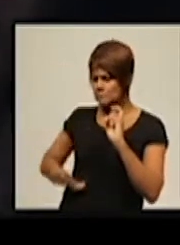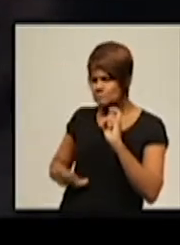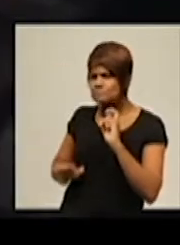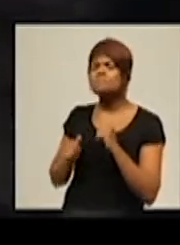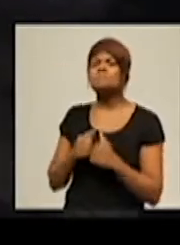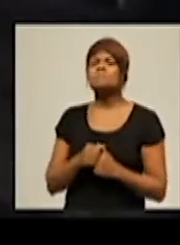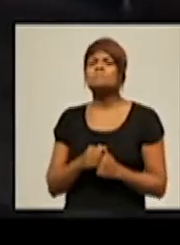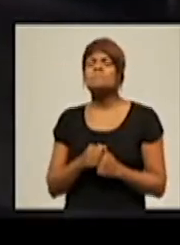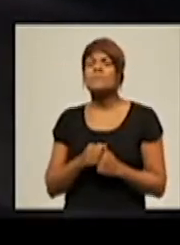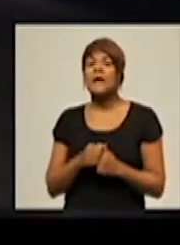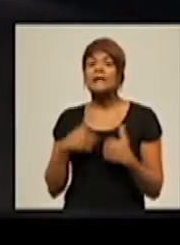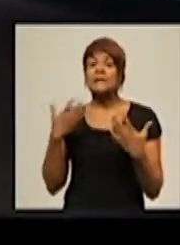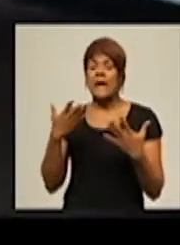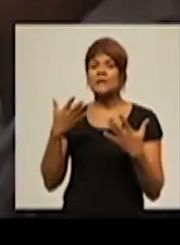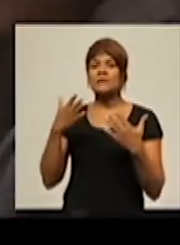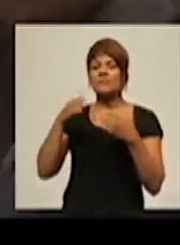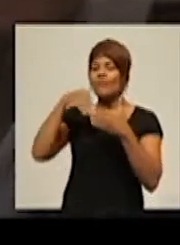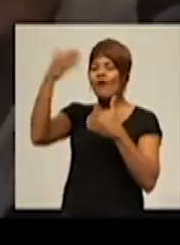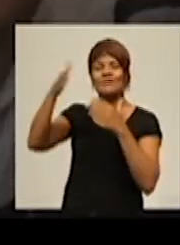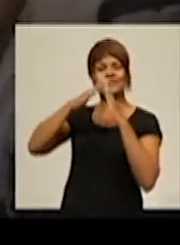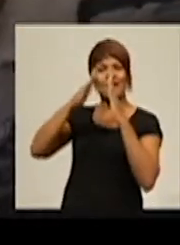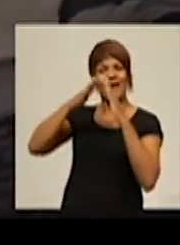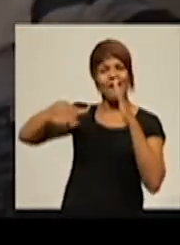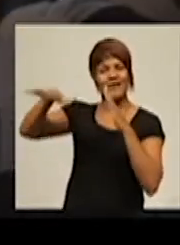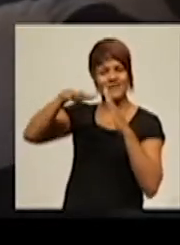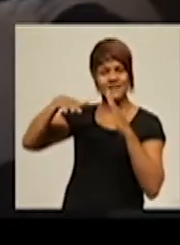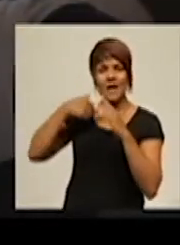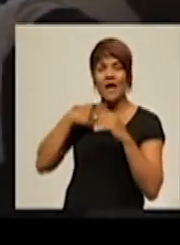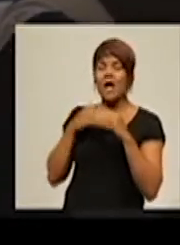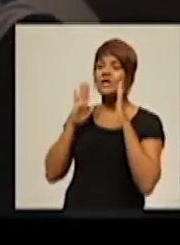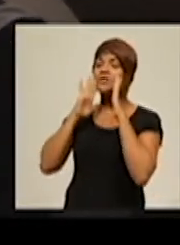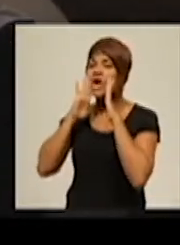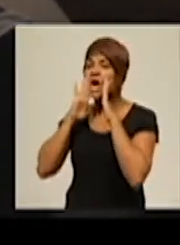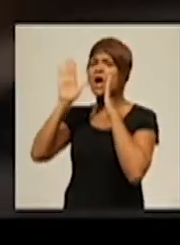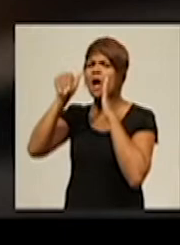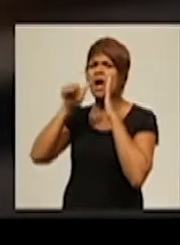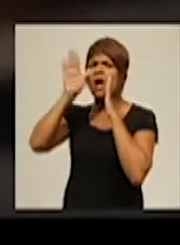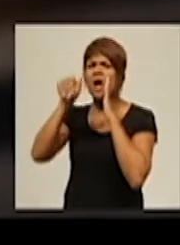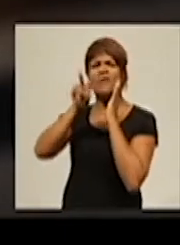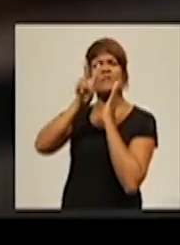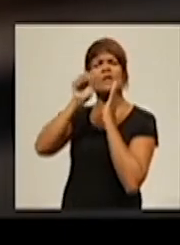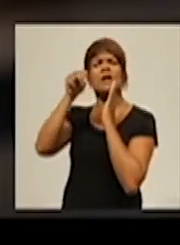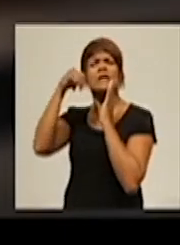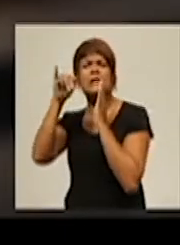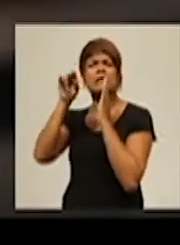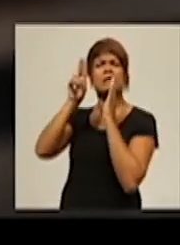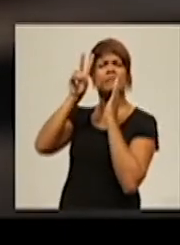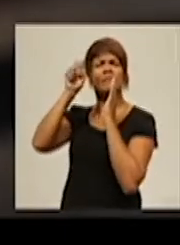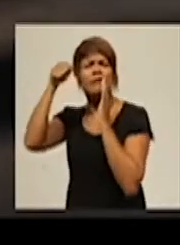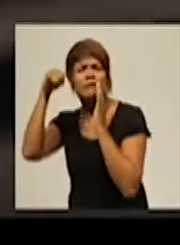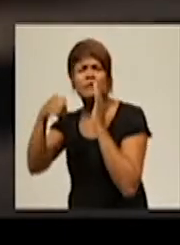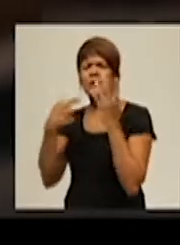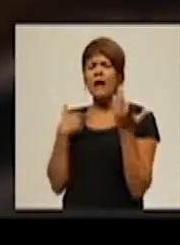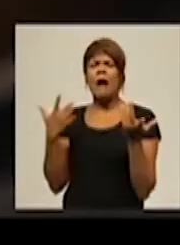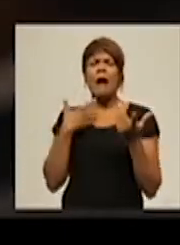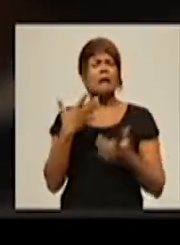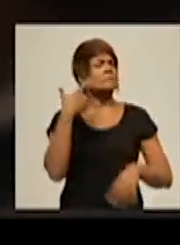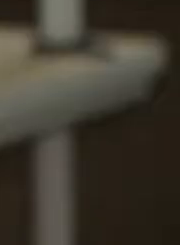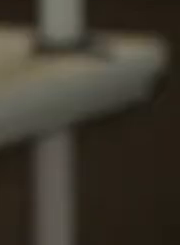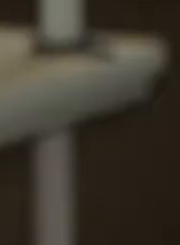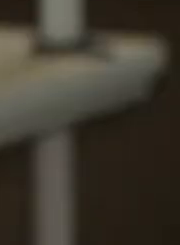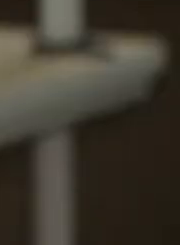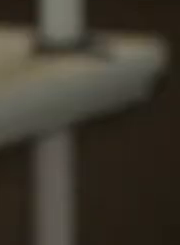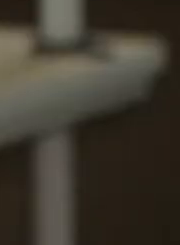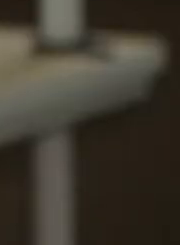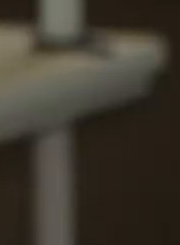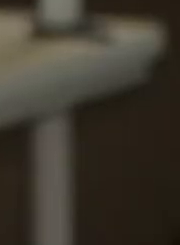YouHelp procurou, exatamente através dessa plataforma, trazer esse universo novo, porque a YouHelp ela funciona basicamente pela sua plataforma.